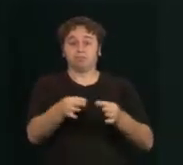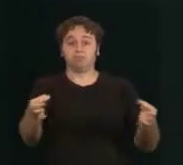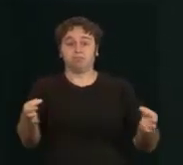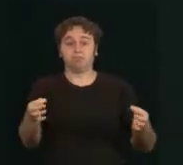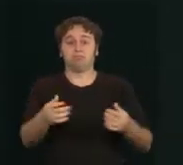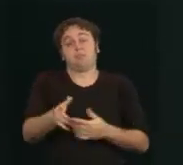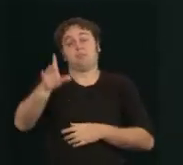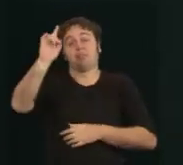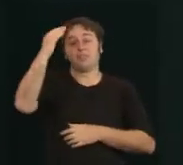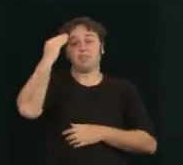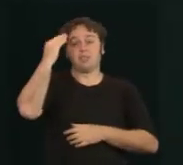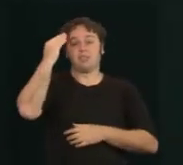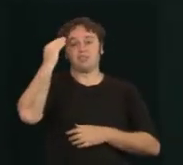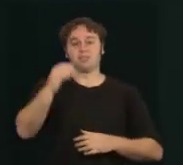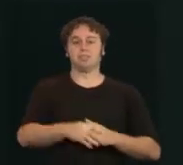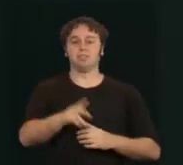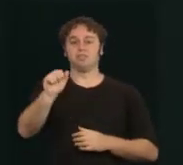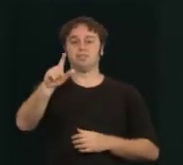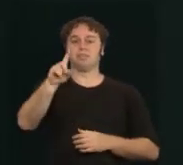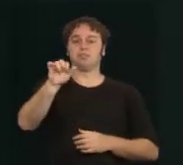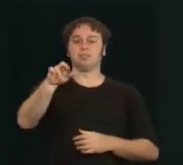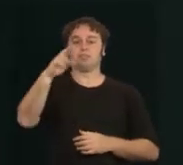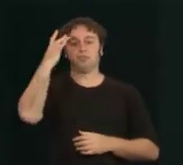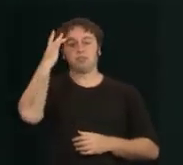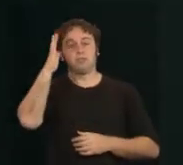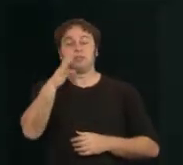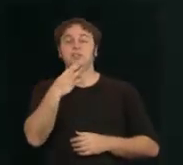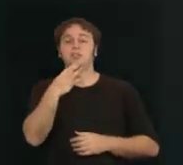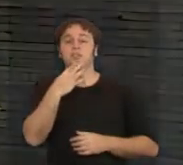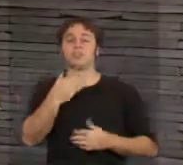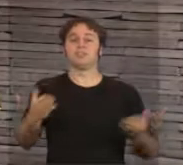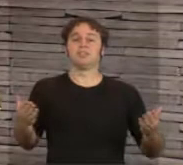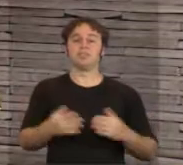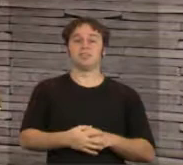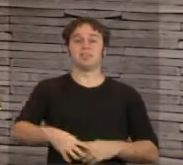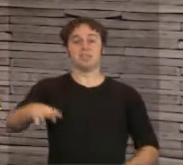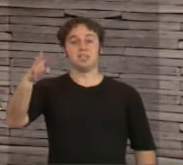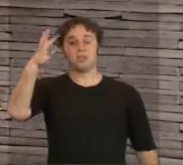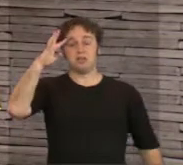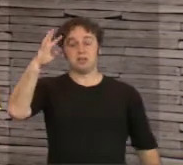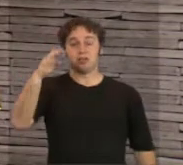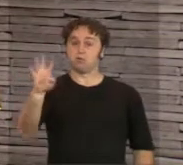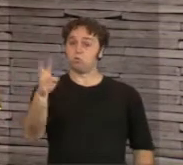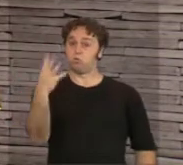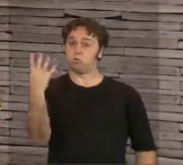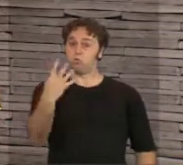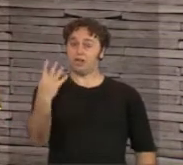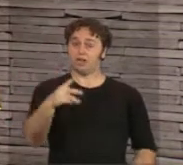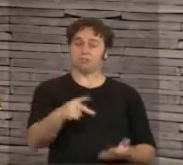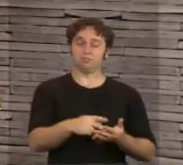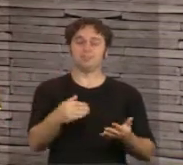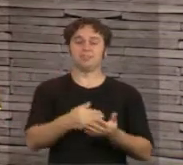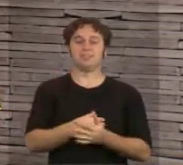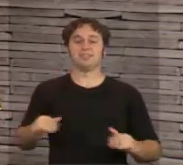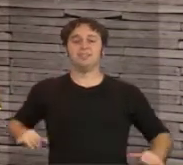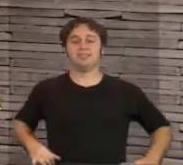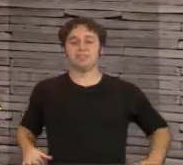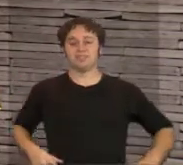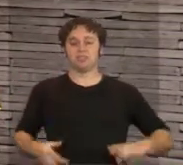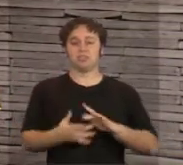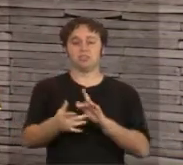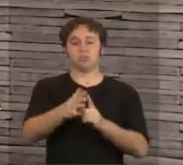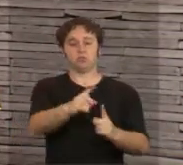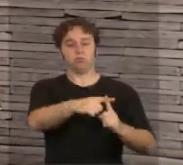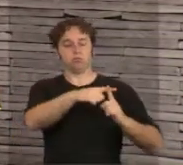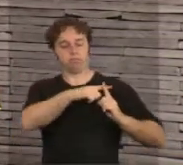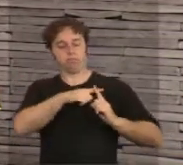mão de Deus. Então, talvez o Valdir até conheça essa pessoa. Quarto mistério doloroso, Jesus carrega a cruz em direção ao